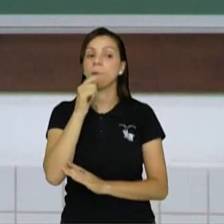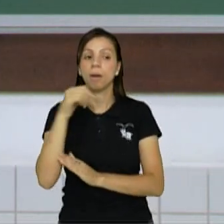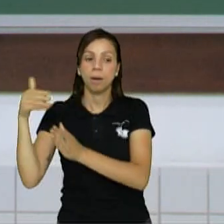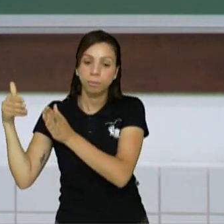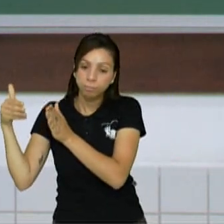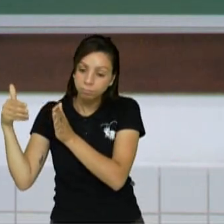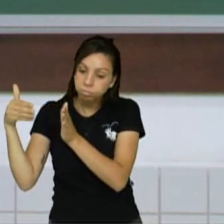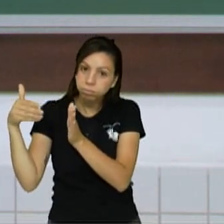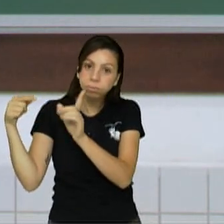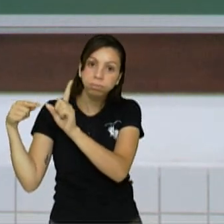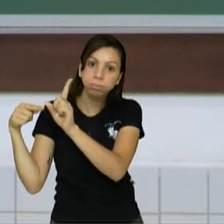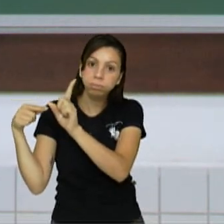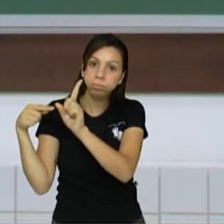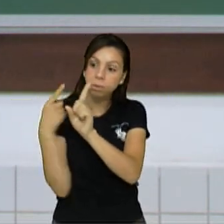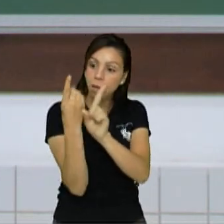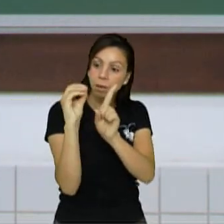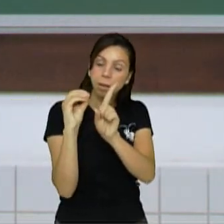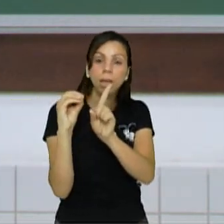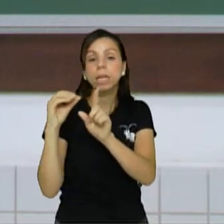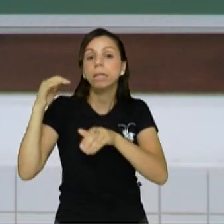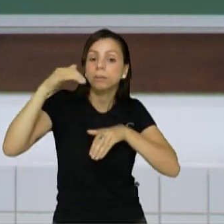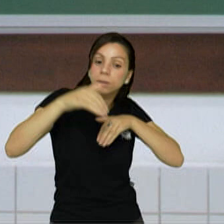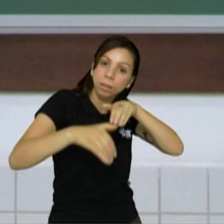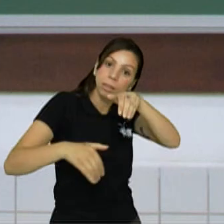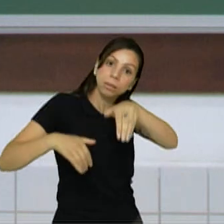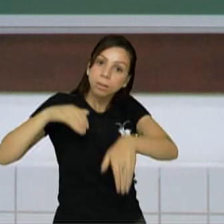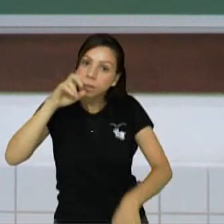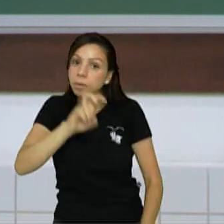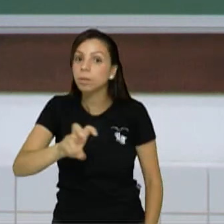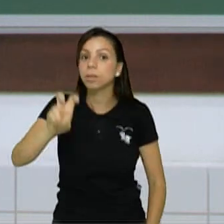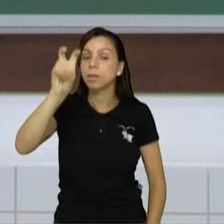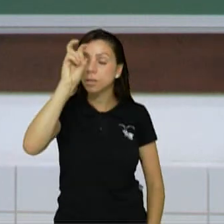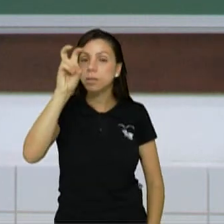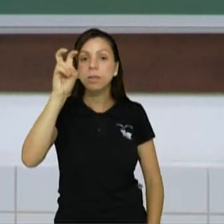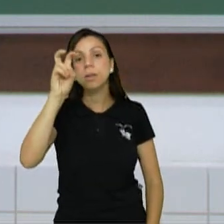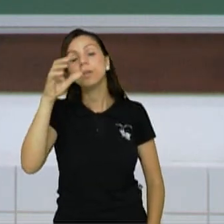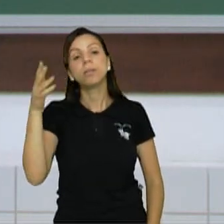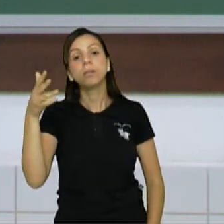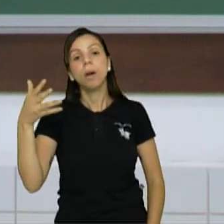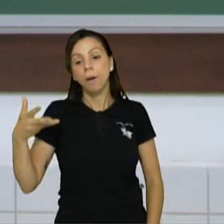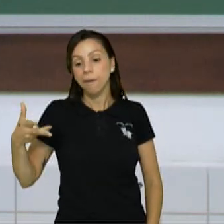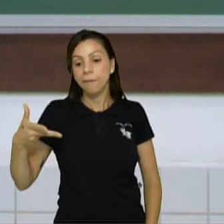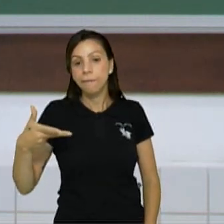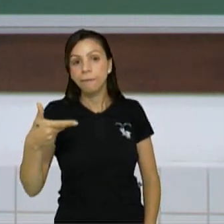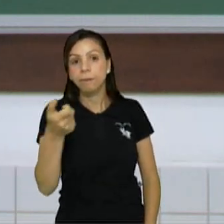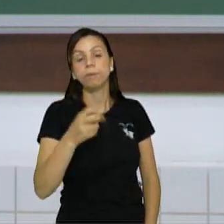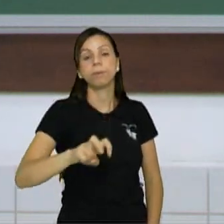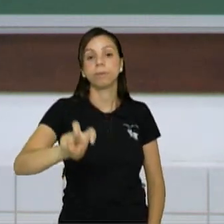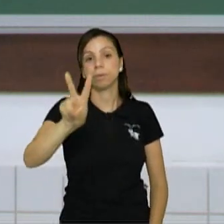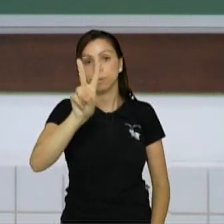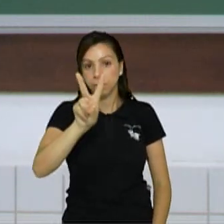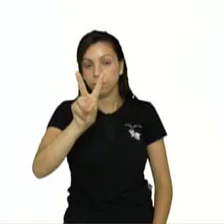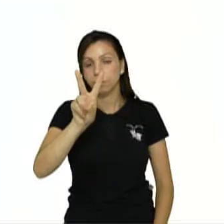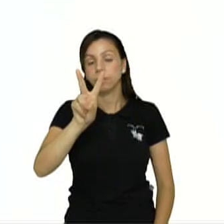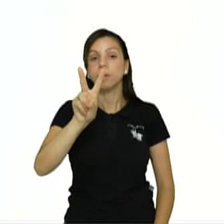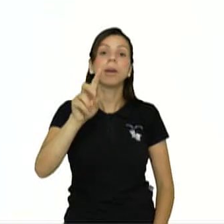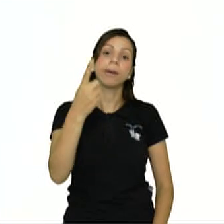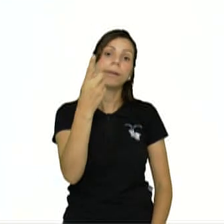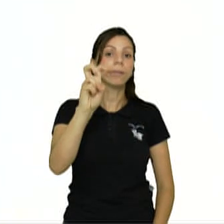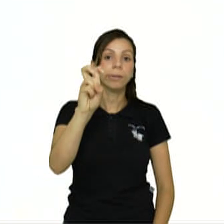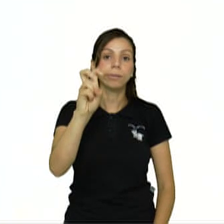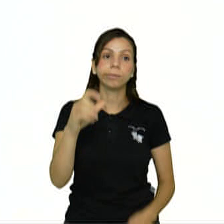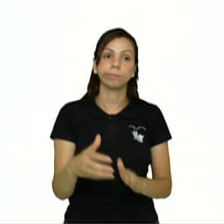está indo a 10 e ele nadando a 5. Como resultado, você vai ter uma velocidade de 15, tá?